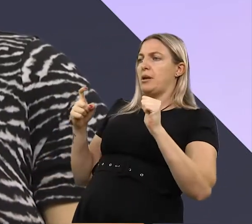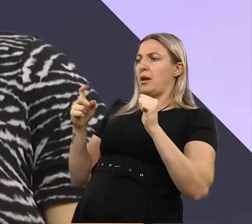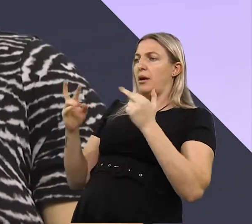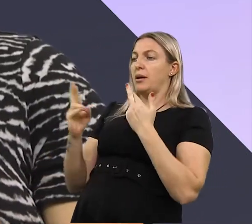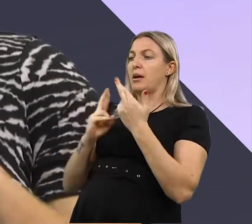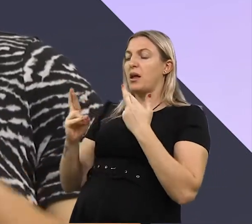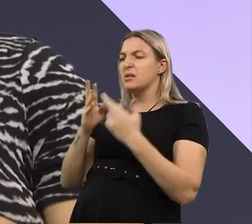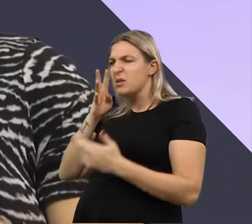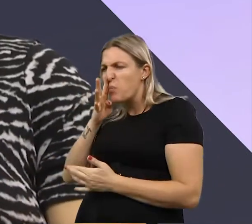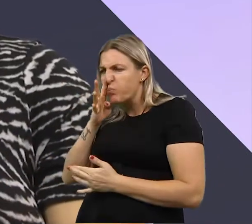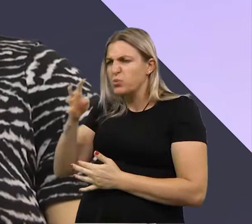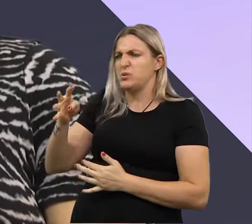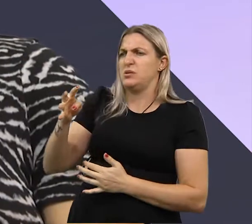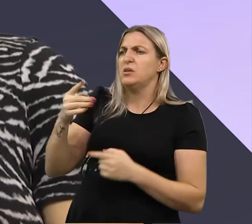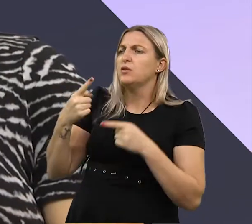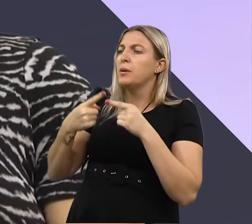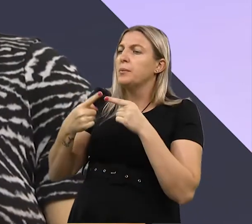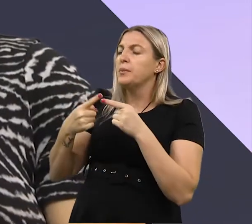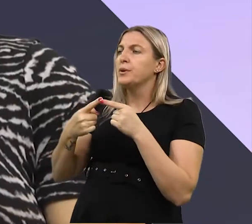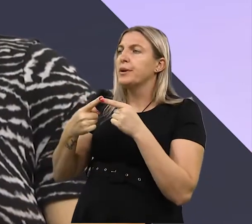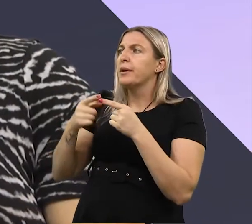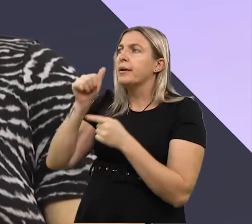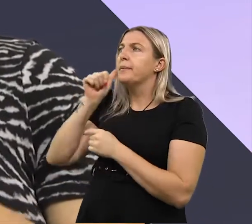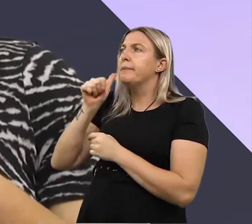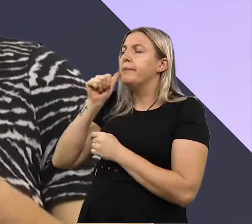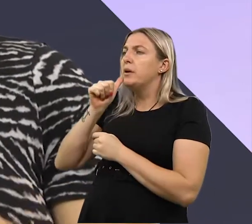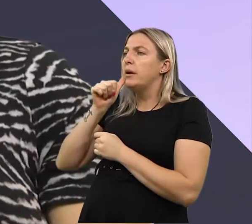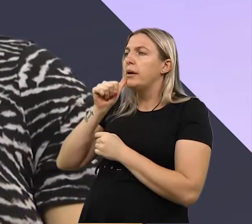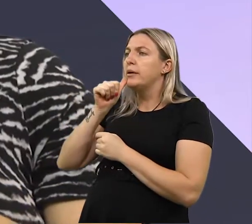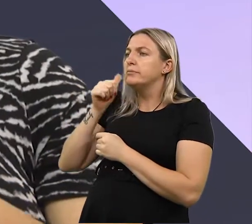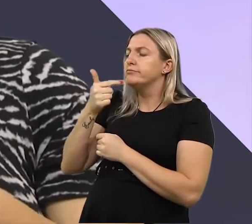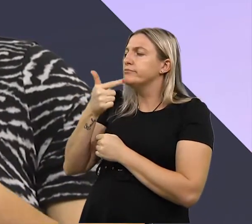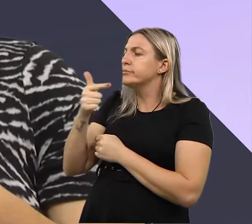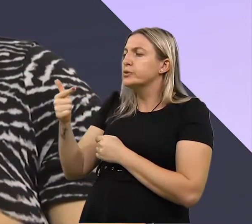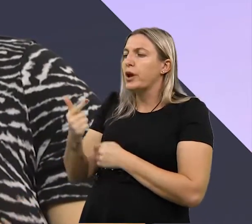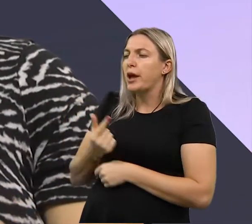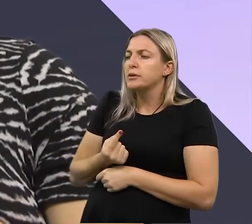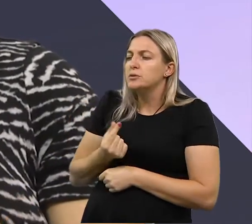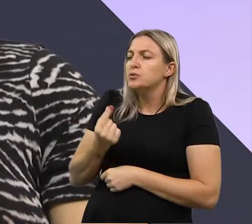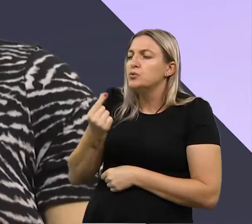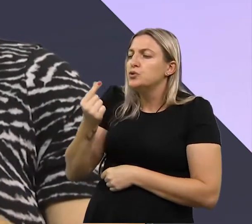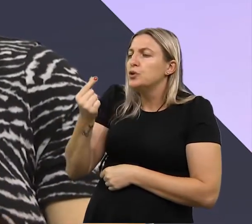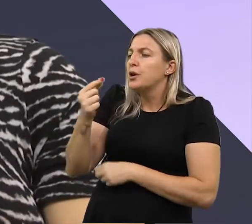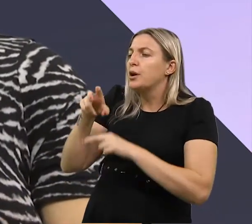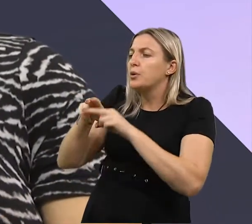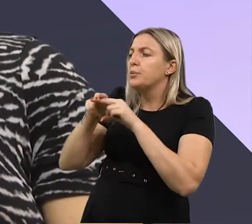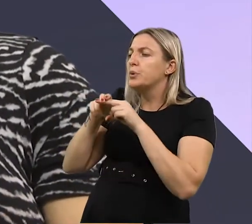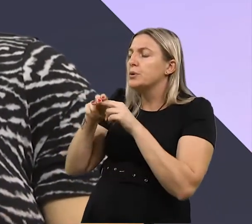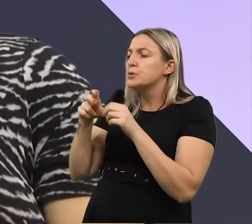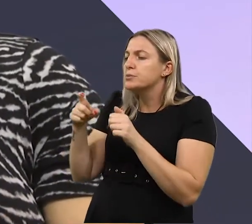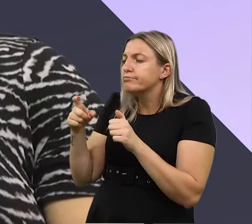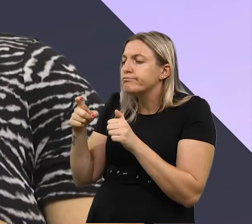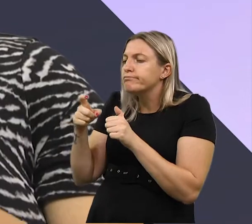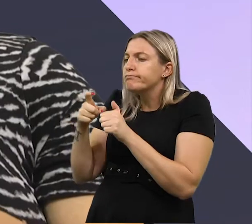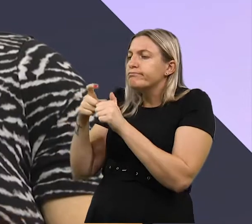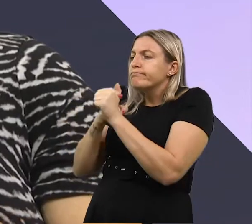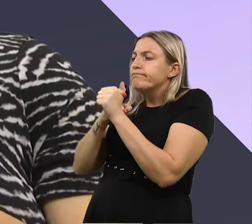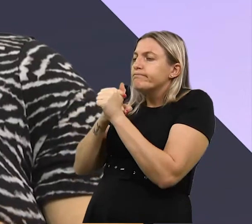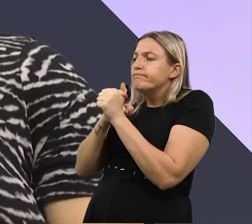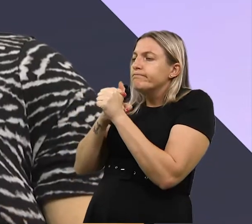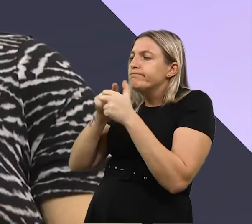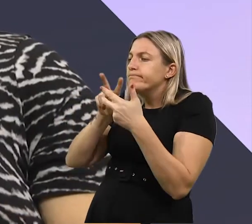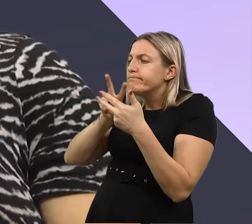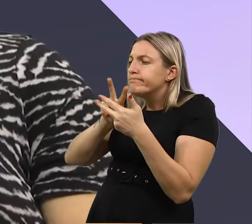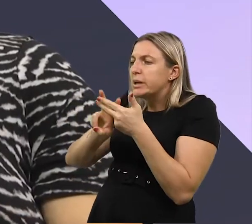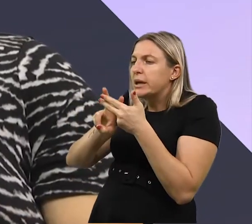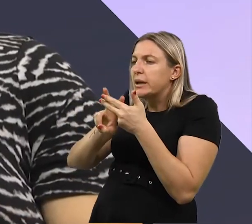esse é o grande X da questão. Ela vai ficando submissa, vai aceitando aquilo, porque ela não tem uma opção, um caminho, não